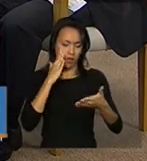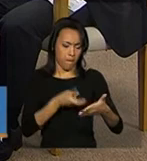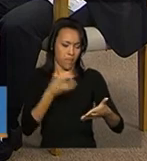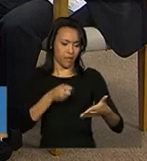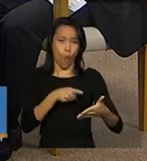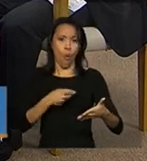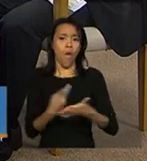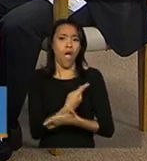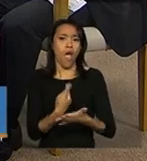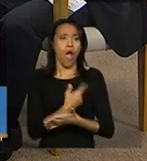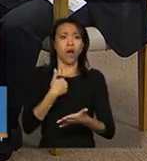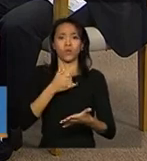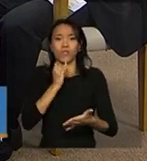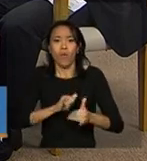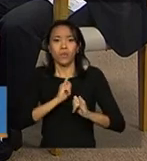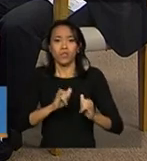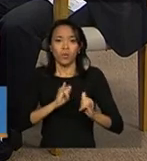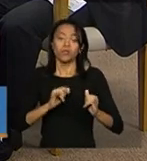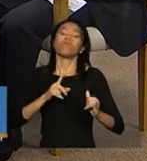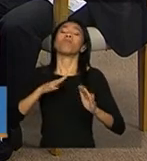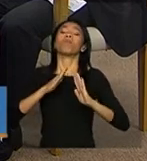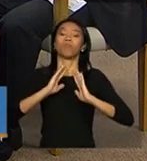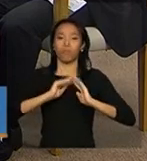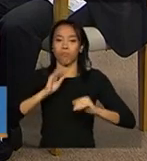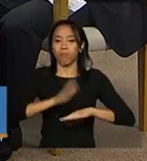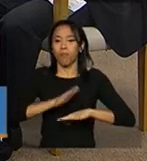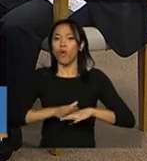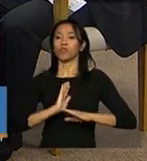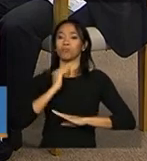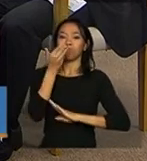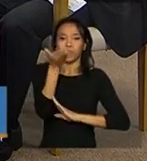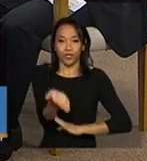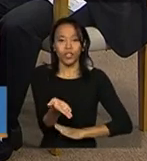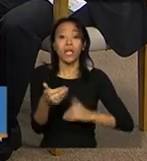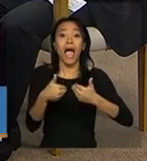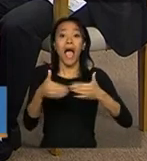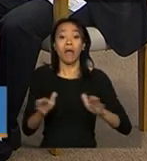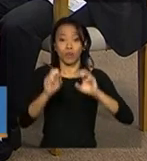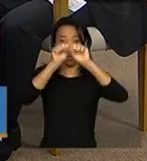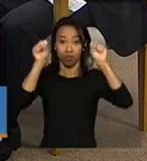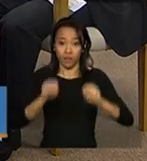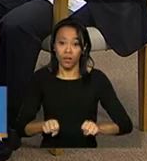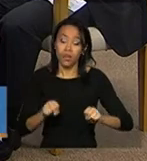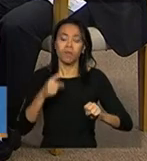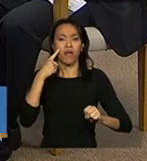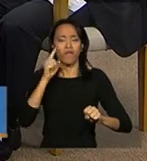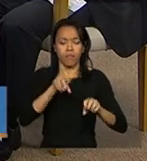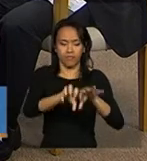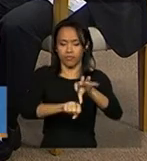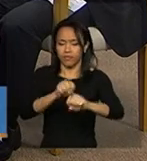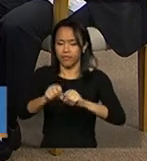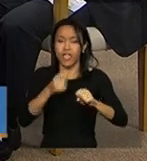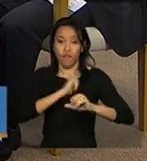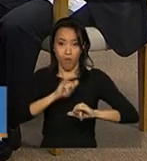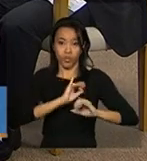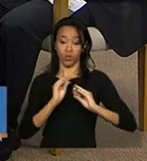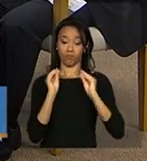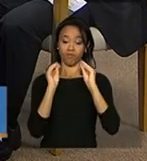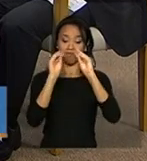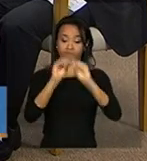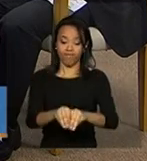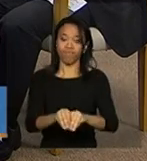solicitar ao Fundo Nacional que abra o sistema para que ele entre com essa informação. E